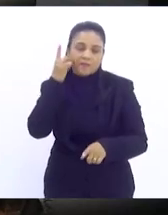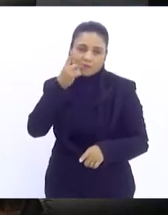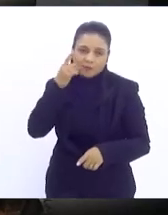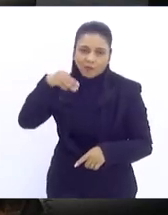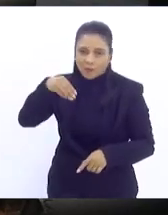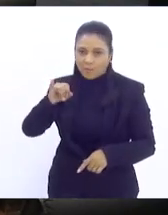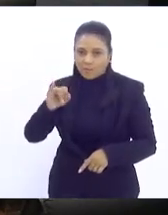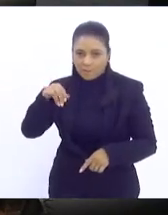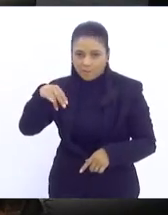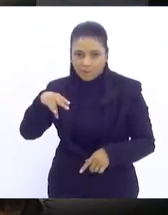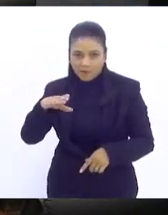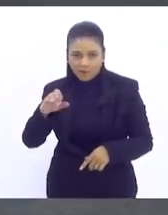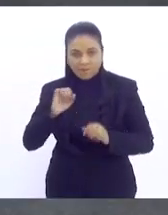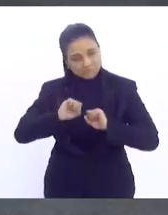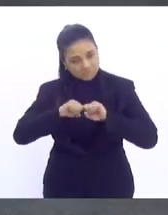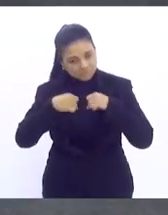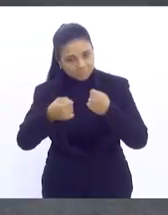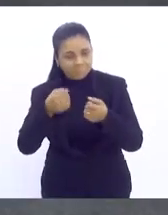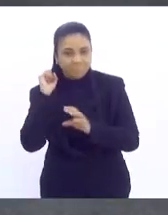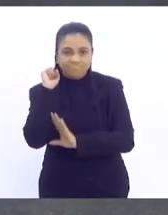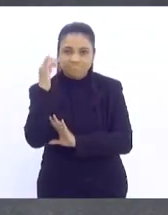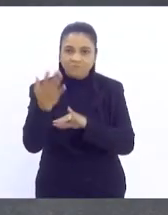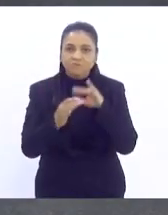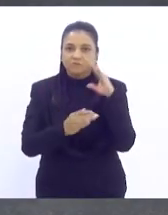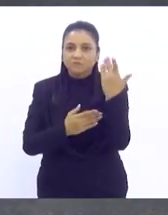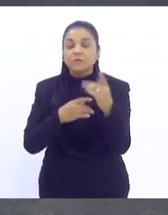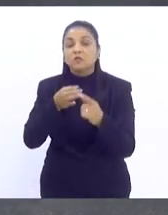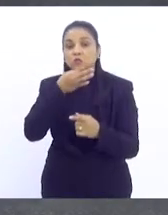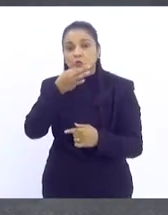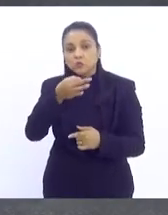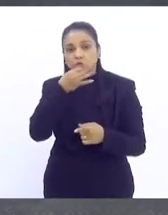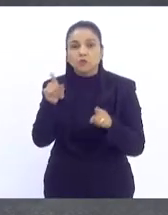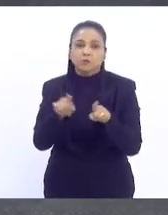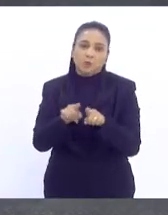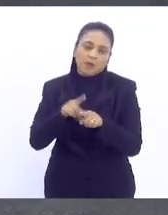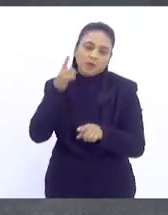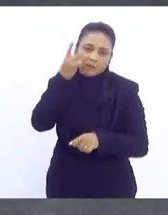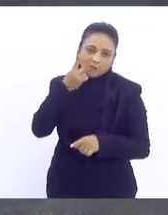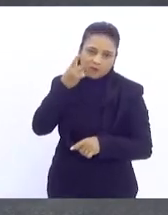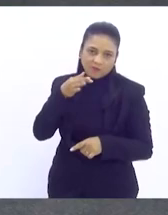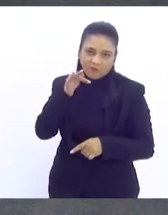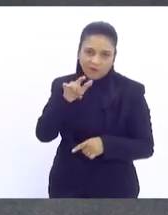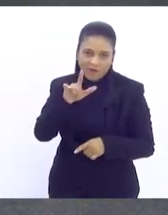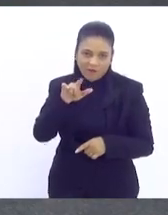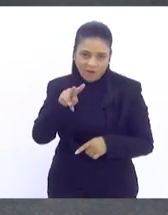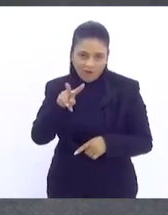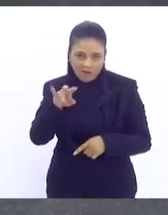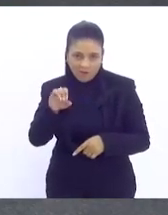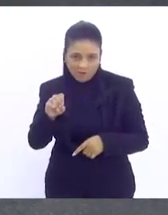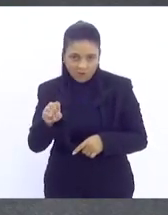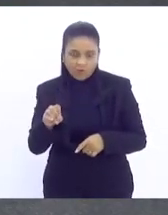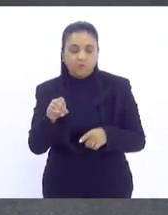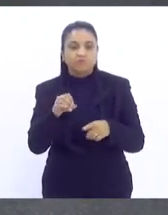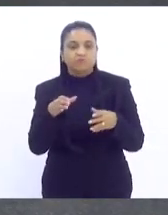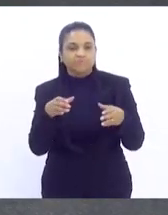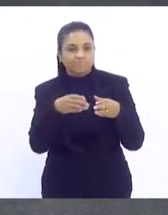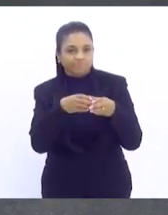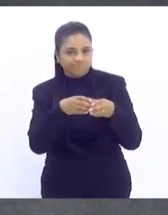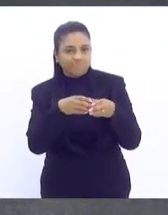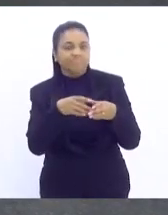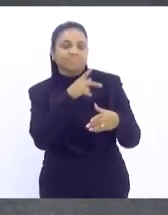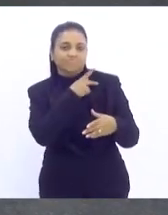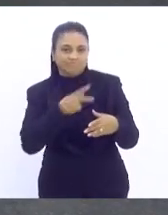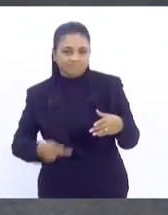defensor do meio ambiente mas também a sugestão para o deputado Flávio serafini Porque nessa frente possa